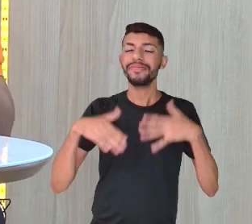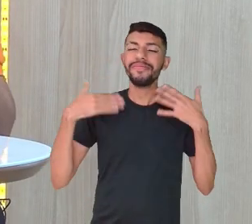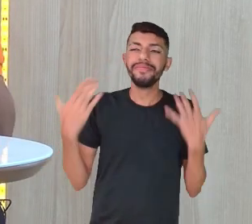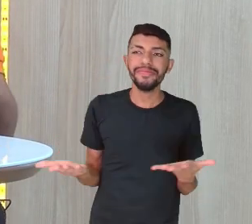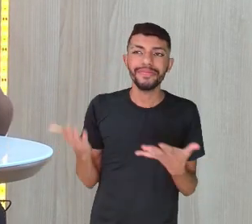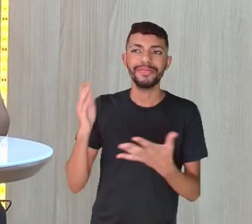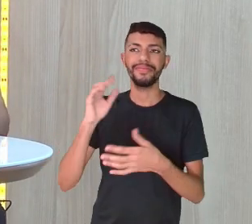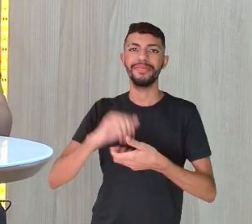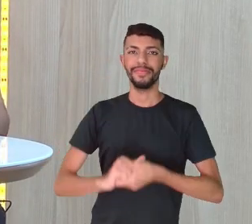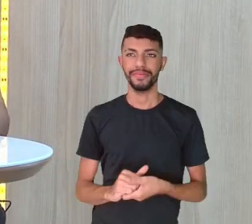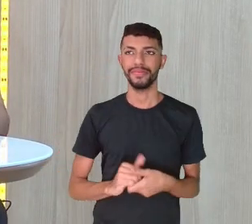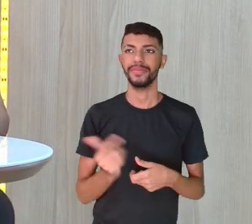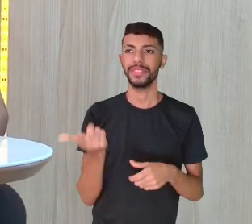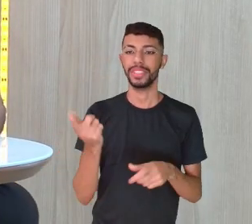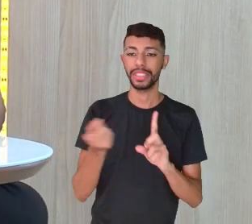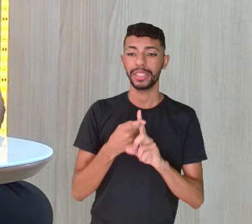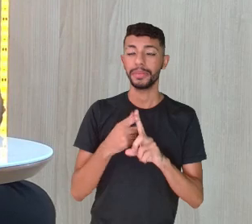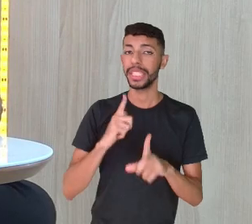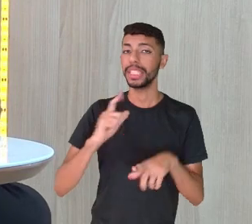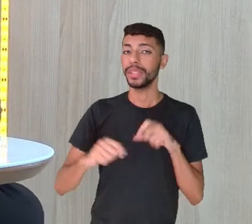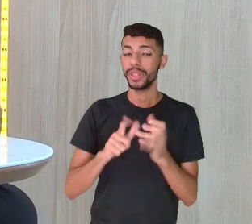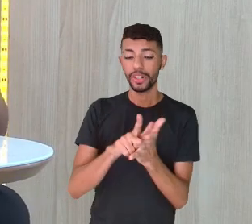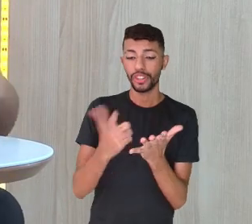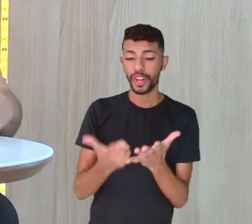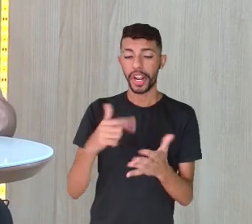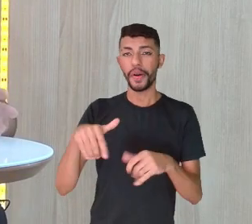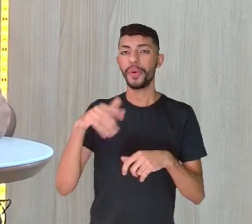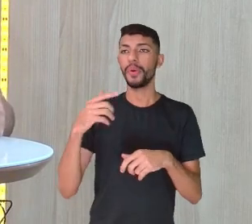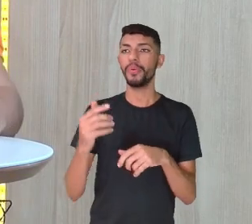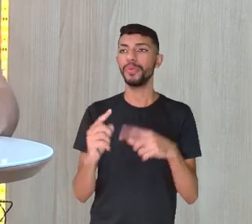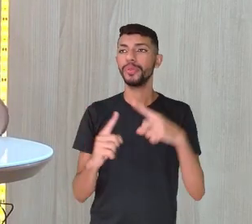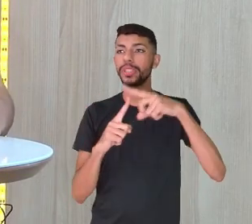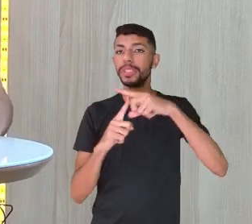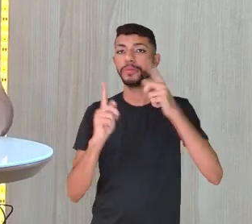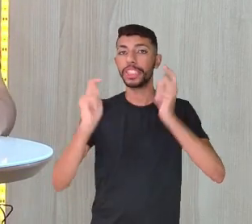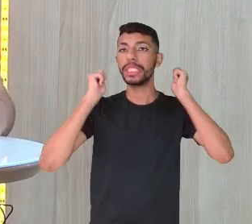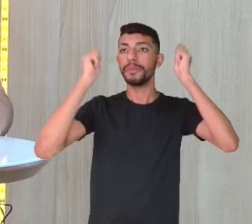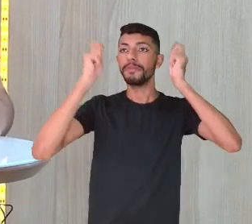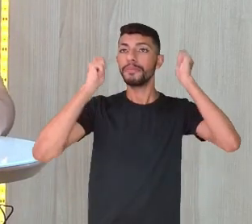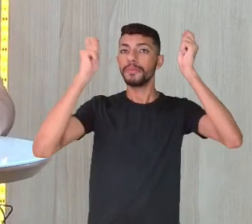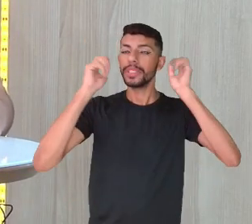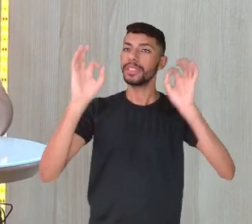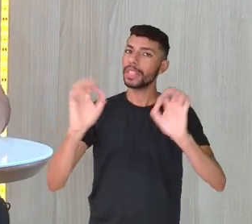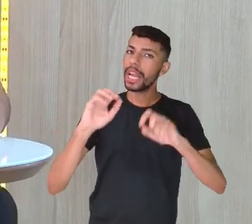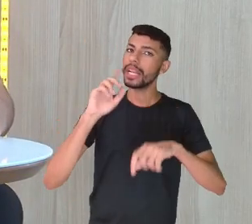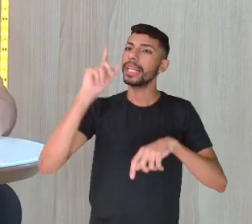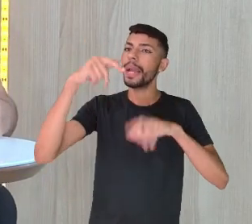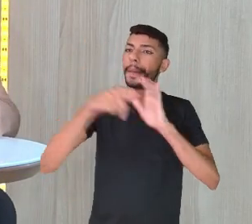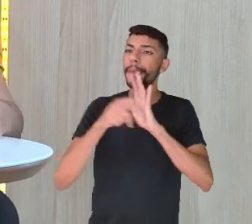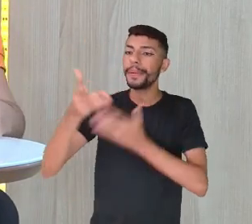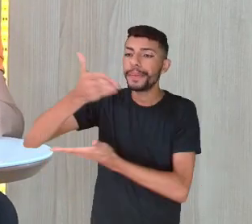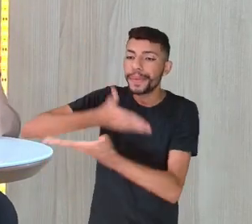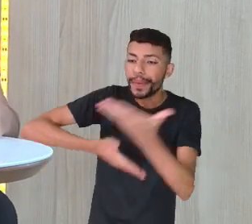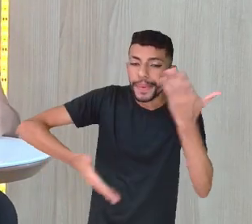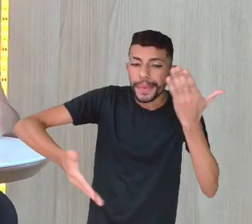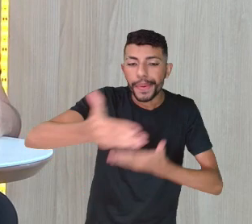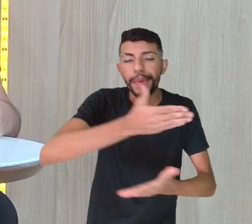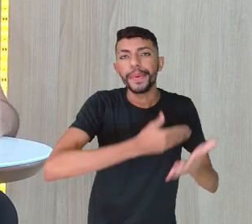tinha o jornal também como esse espaço de protesto, como esse espaço de circulação das